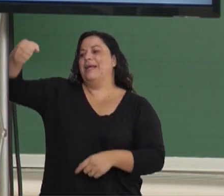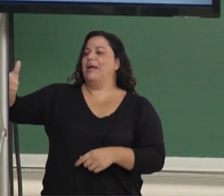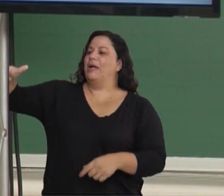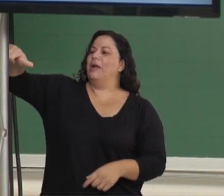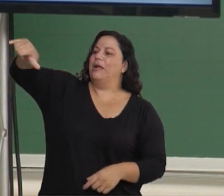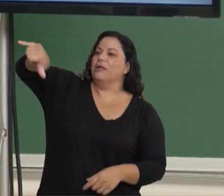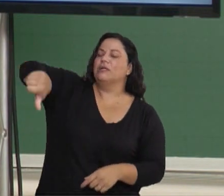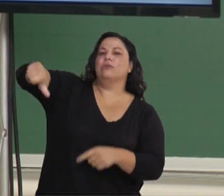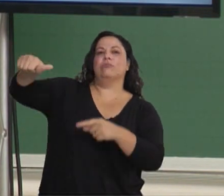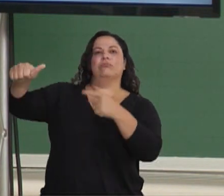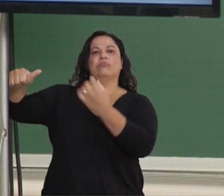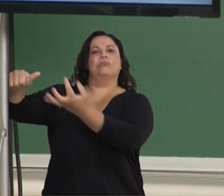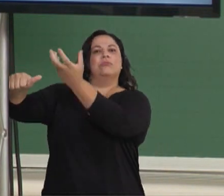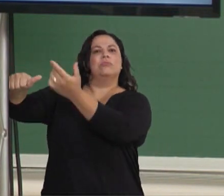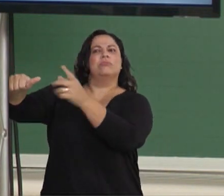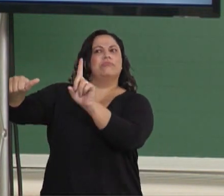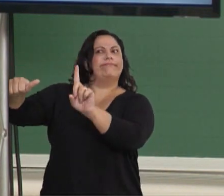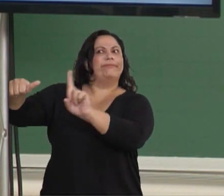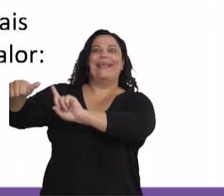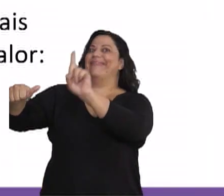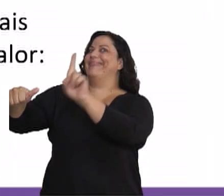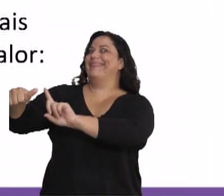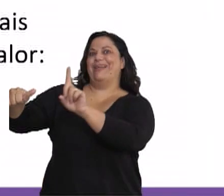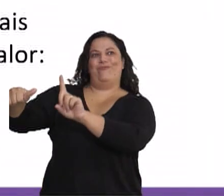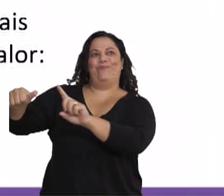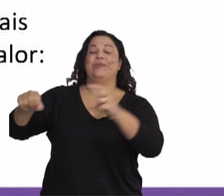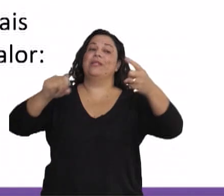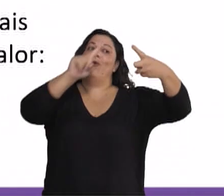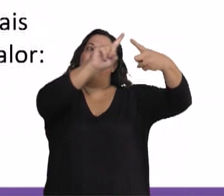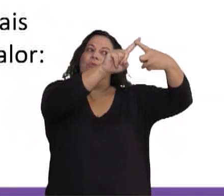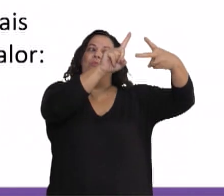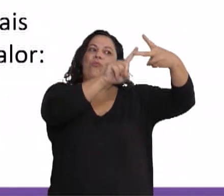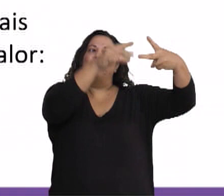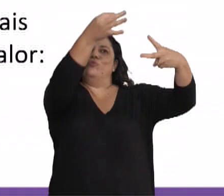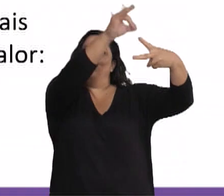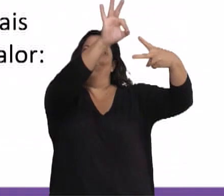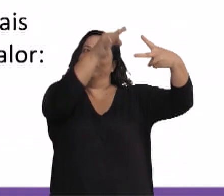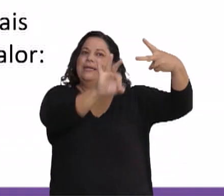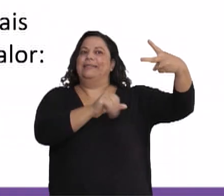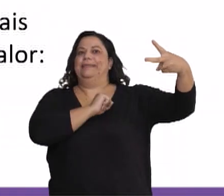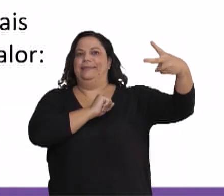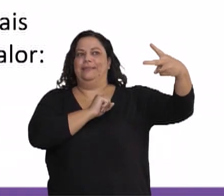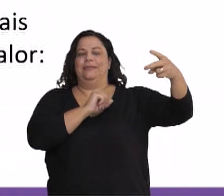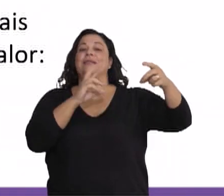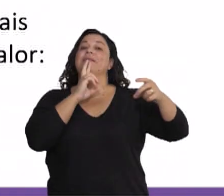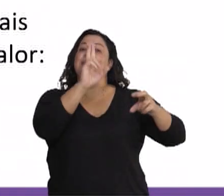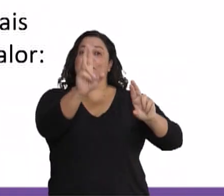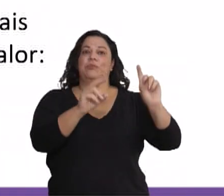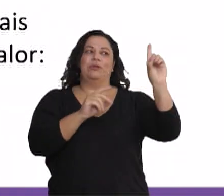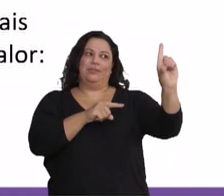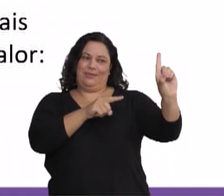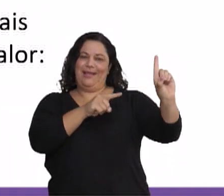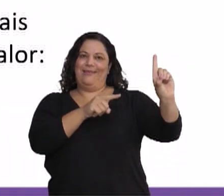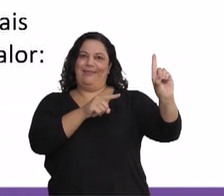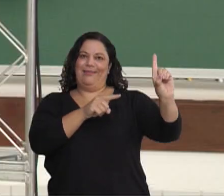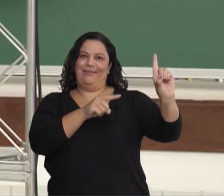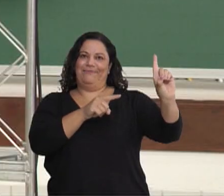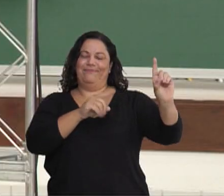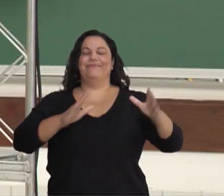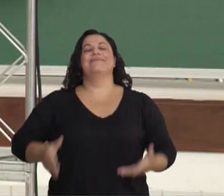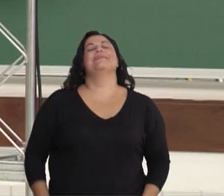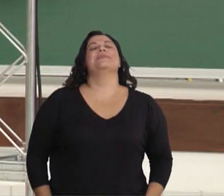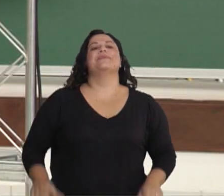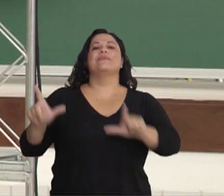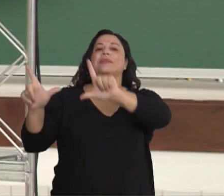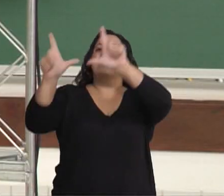correta, seria então o objeto 1 e o objeto 2. Então, temos ali a nossa letra D como resposta, ok? Avançando até a